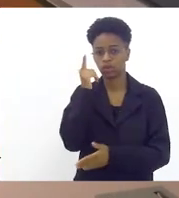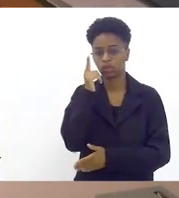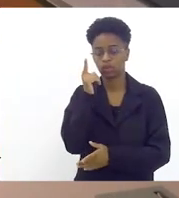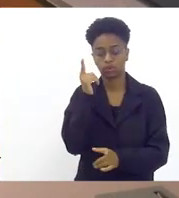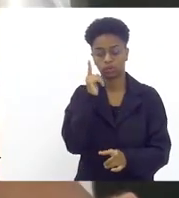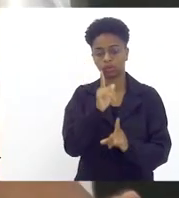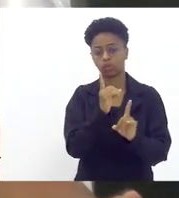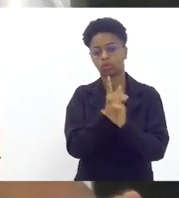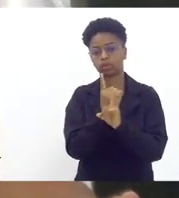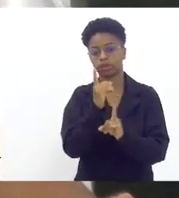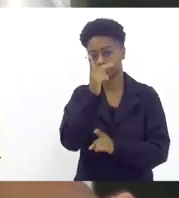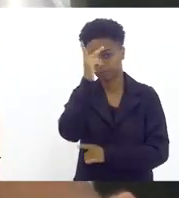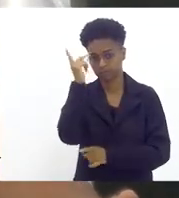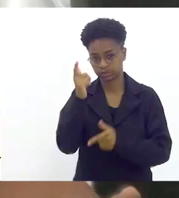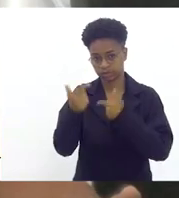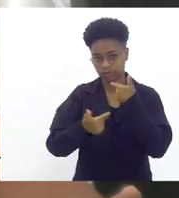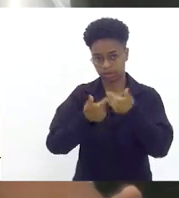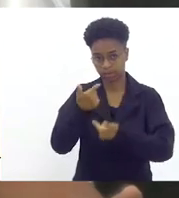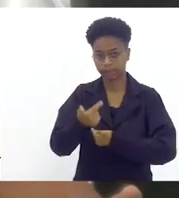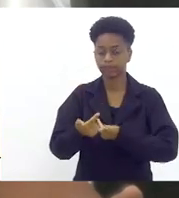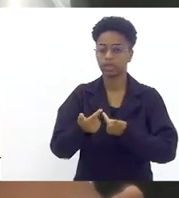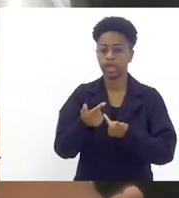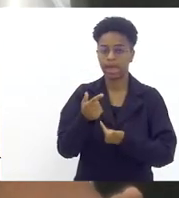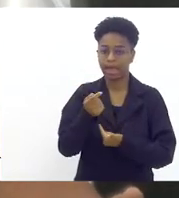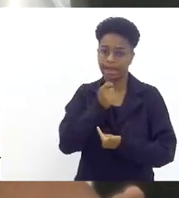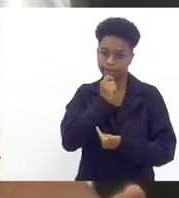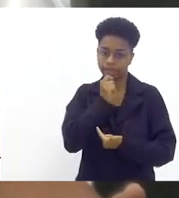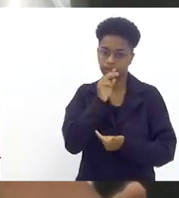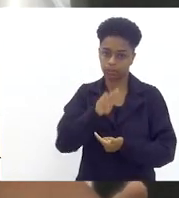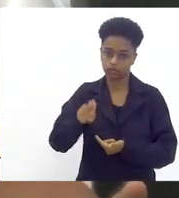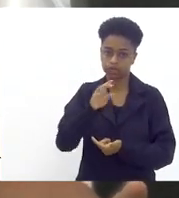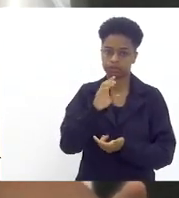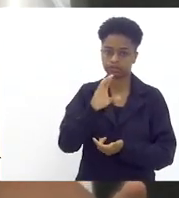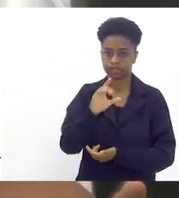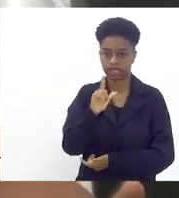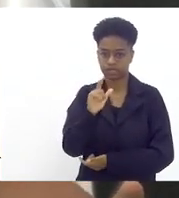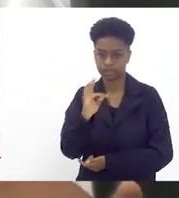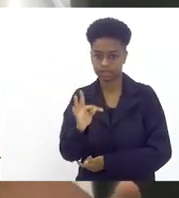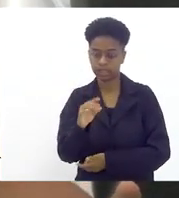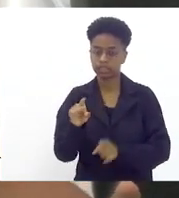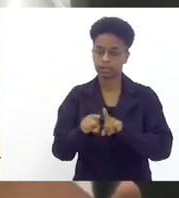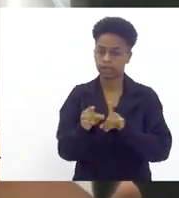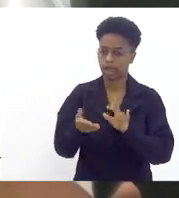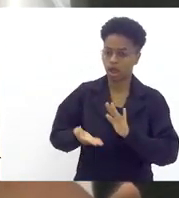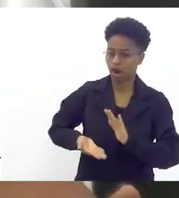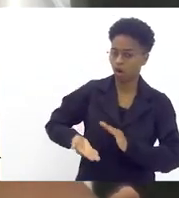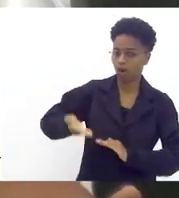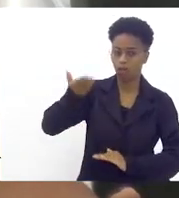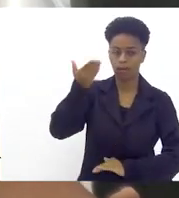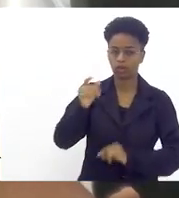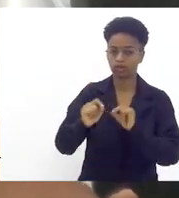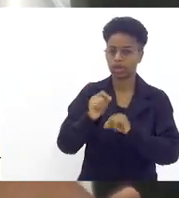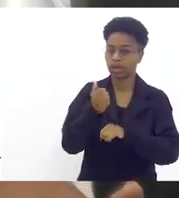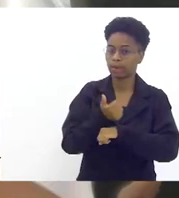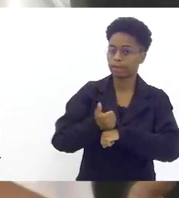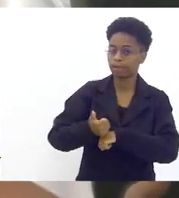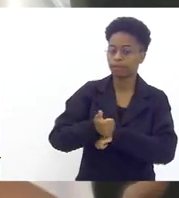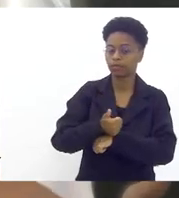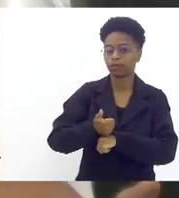e trabalhadores que ainda são regidos pela CLT e o aumento gradativo, significativo de